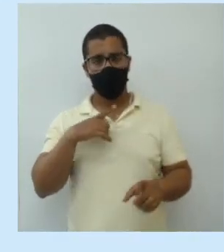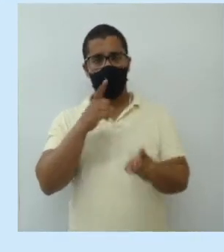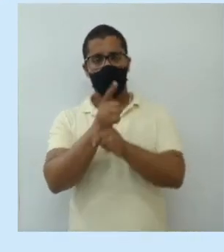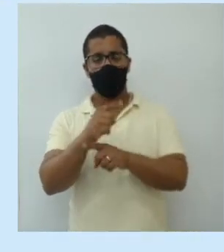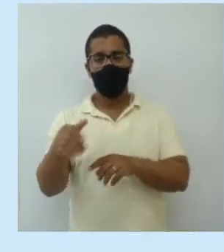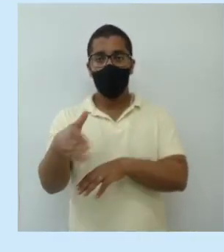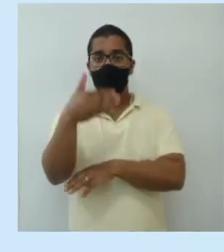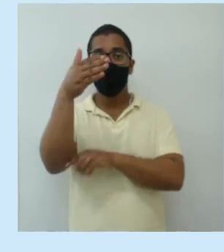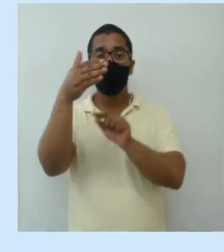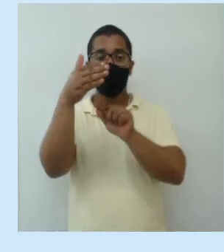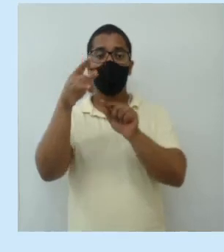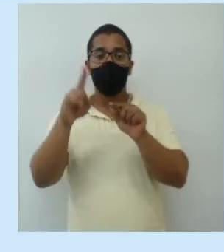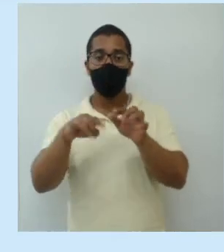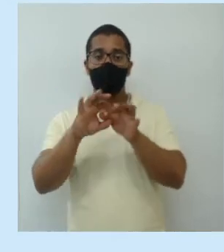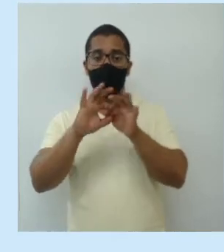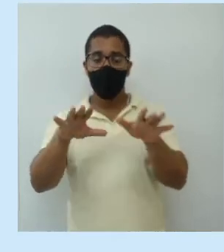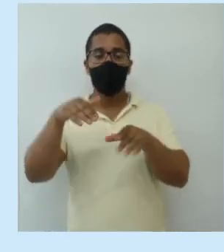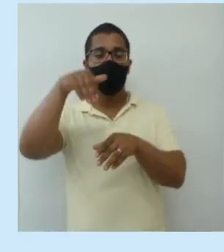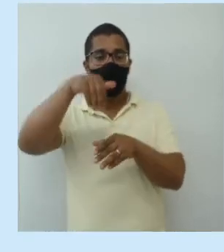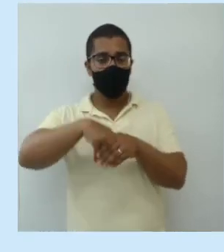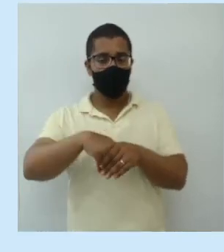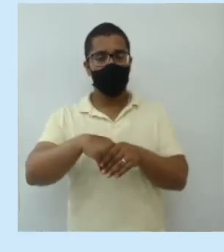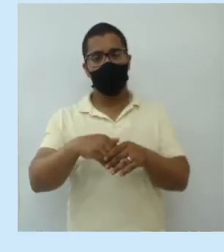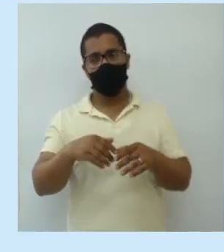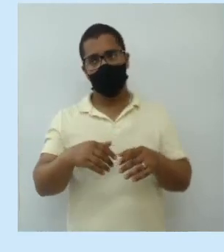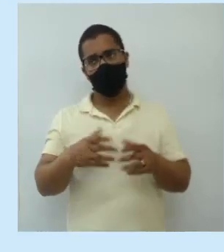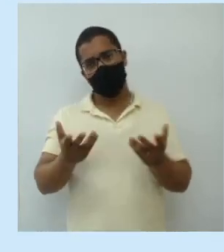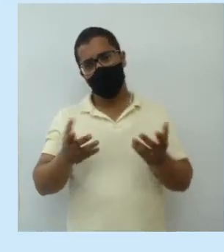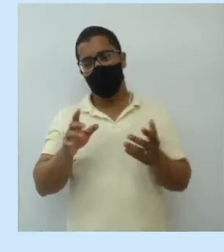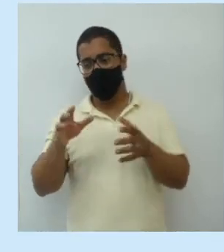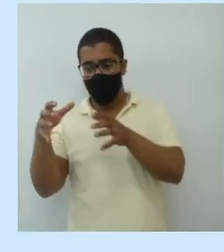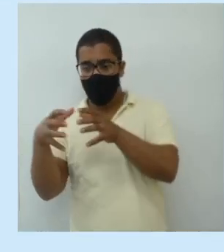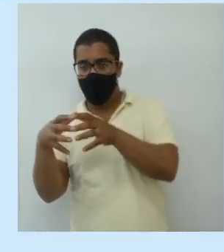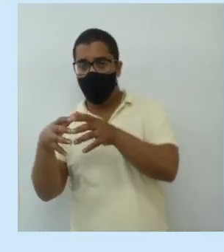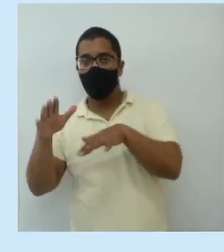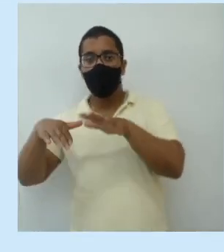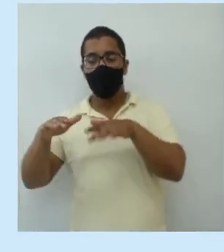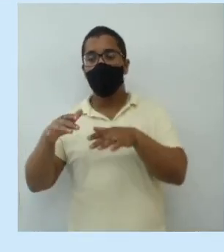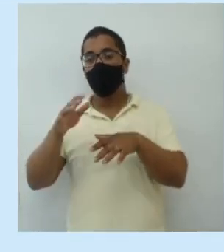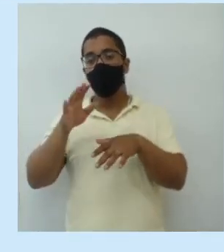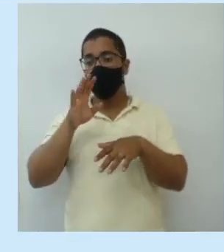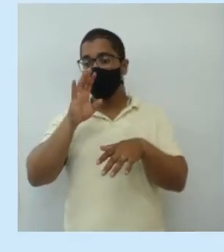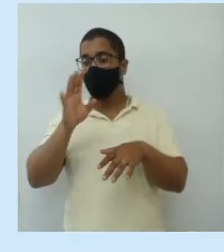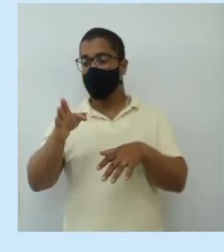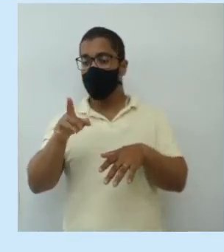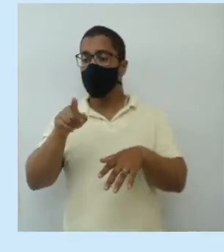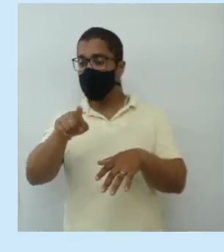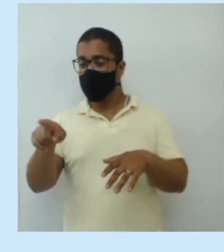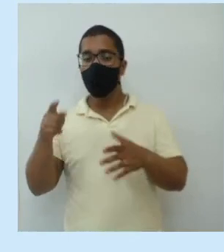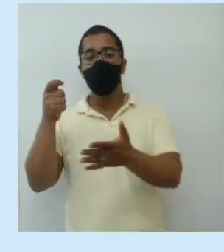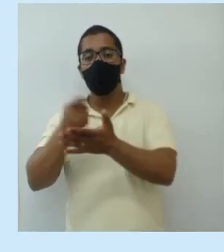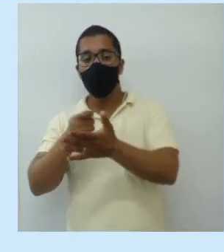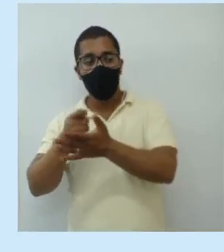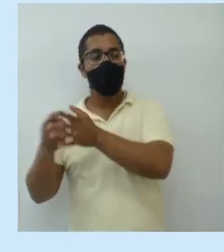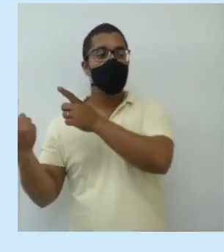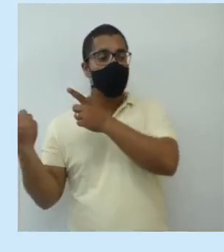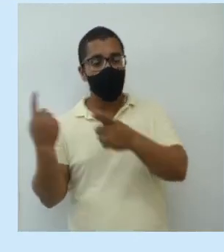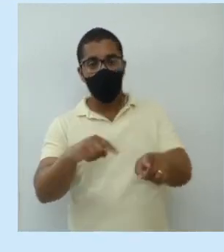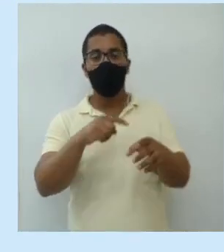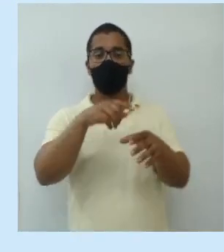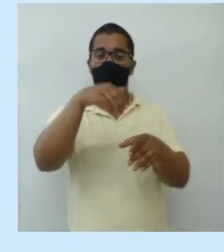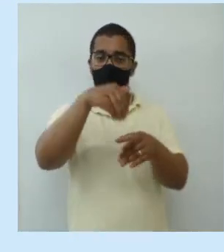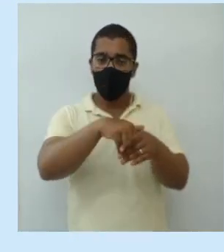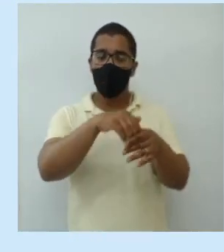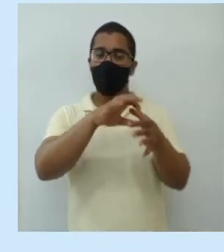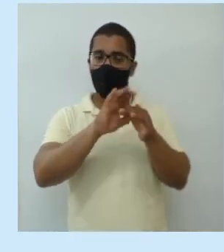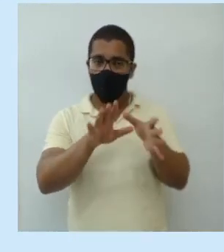bandeira a democracia. Mesmo que aquele grupo seja acusado por outros de lutar contra a democracia, mas ele